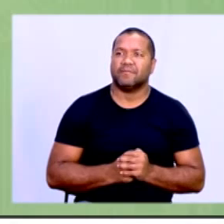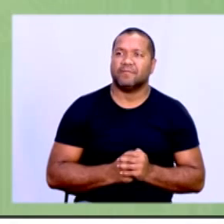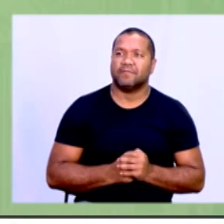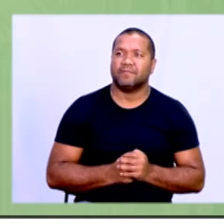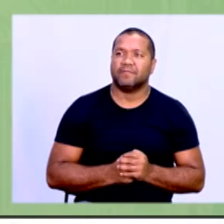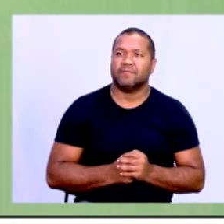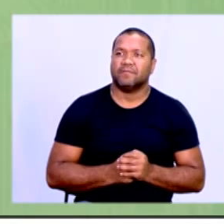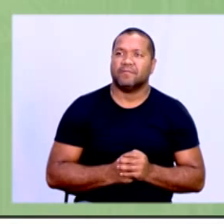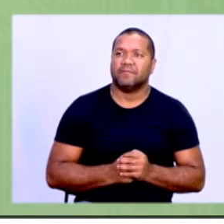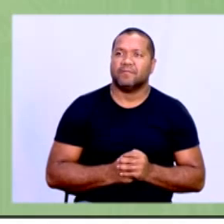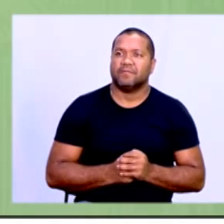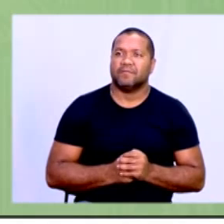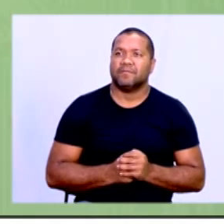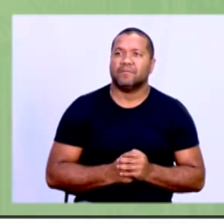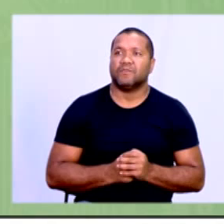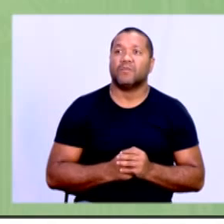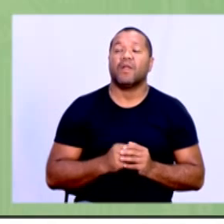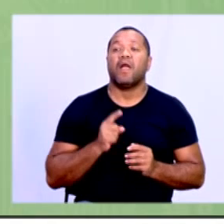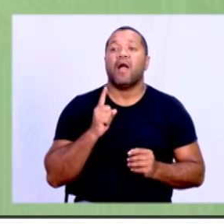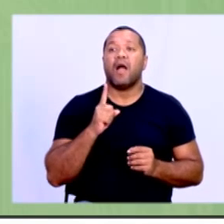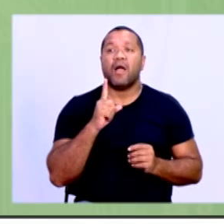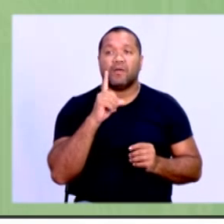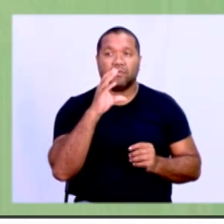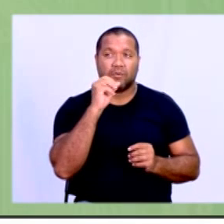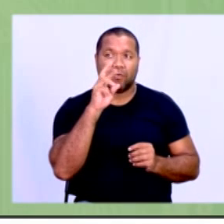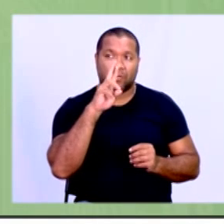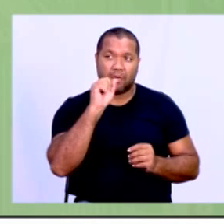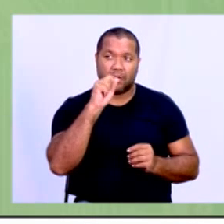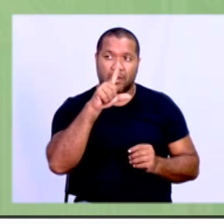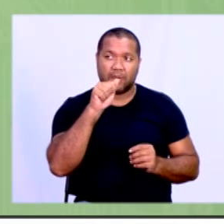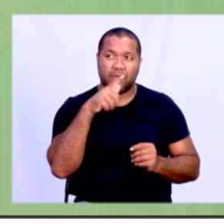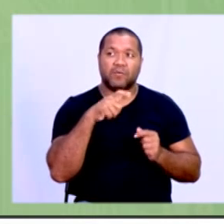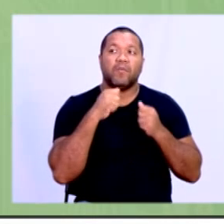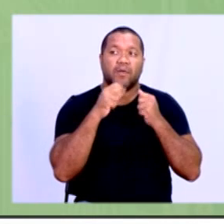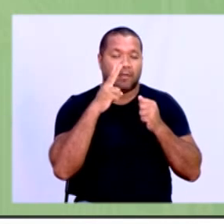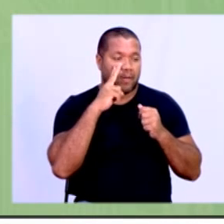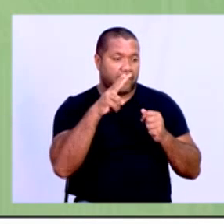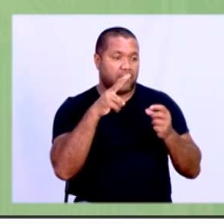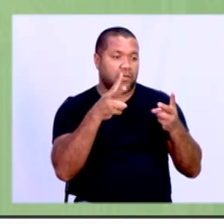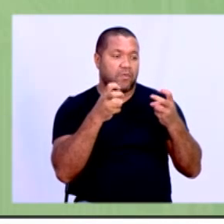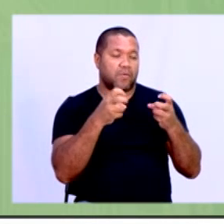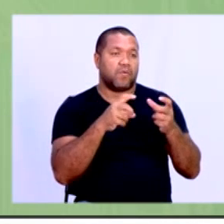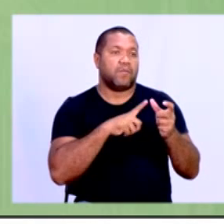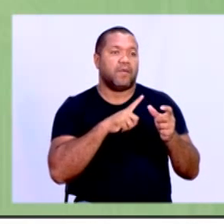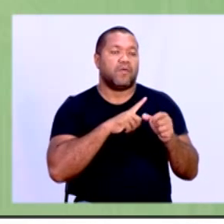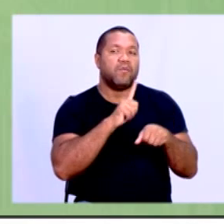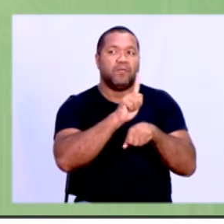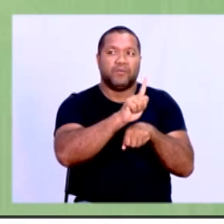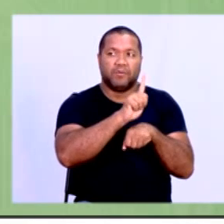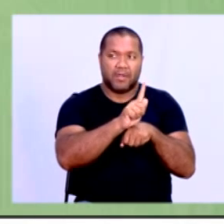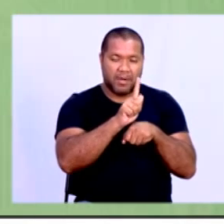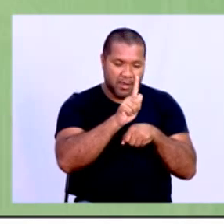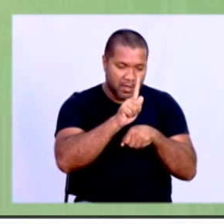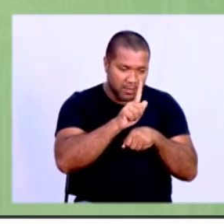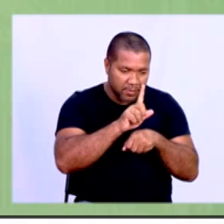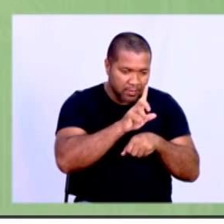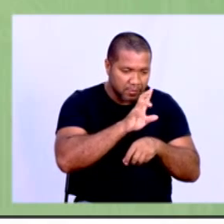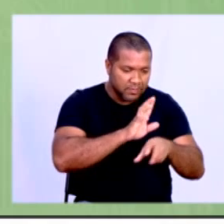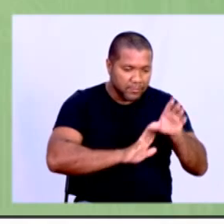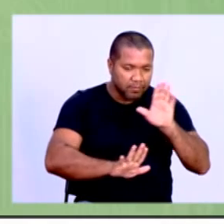E aí, continuando, os controladores podem ser vistos como gerentes, tomando devidos cuidados para